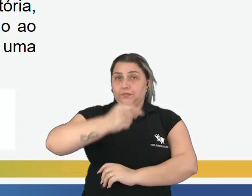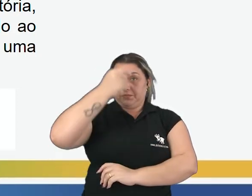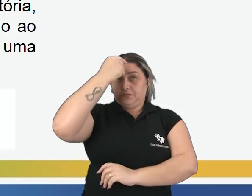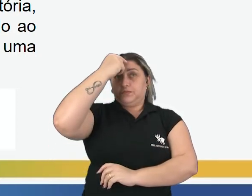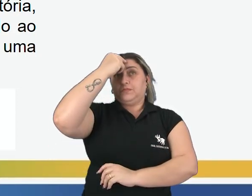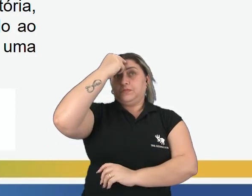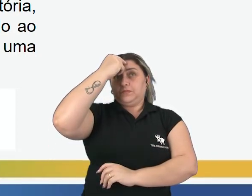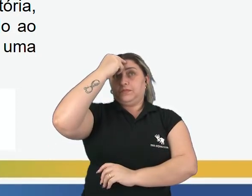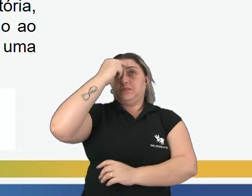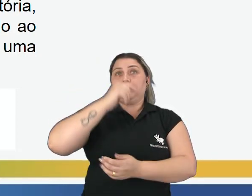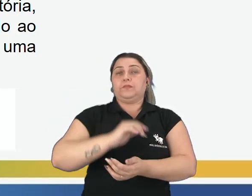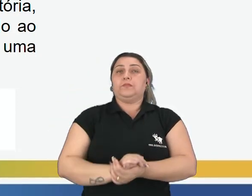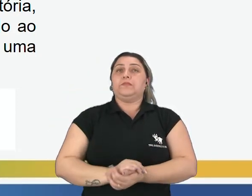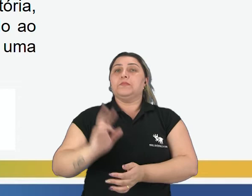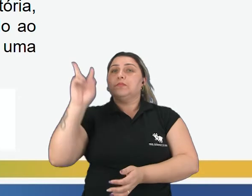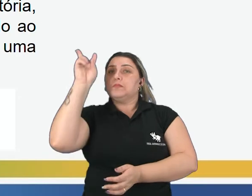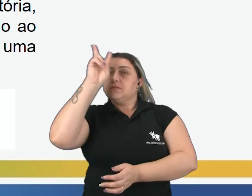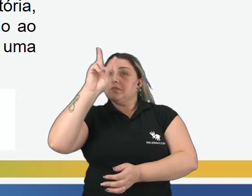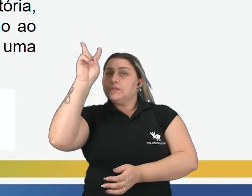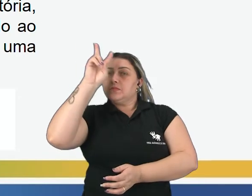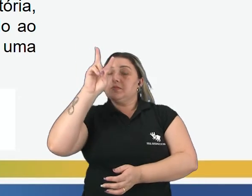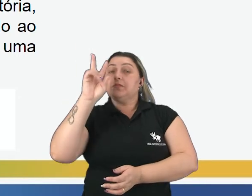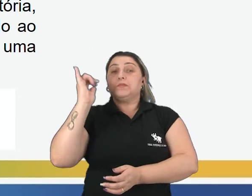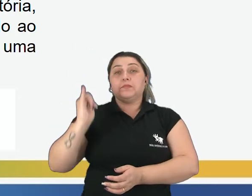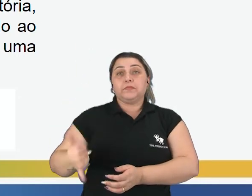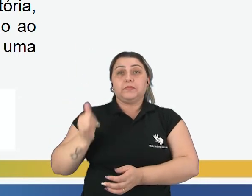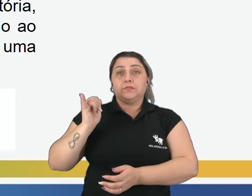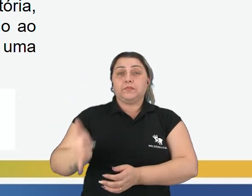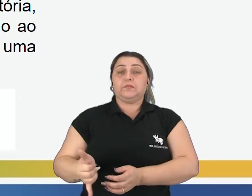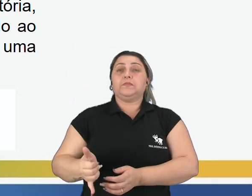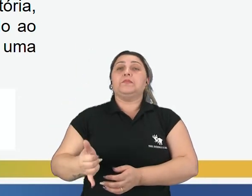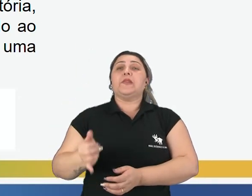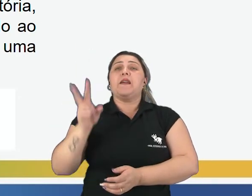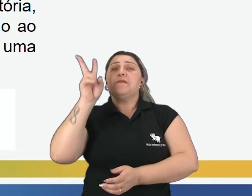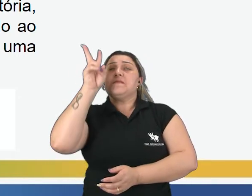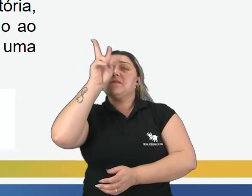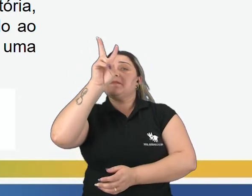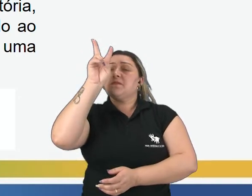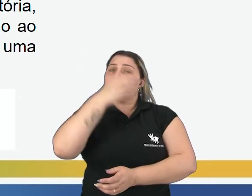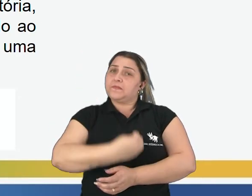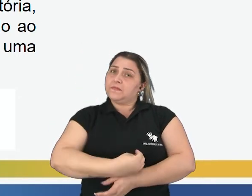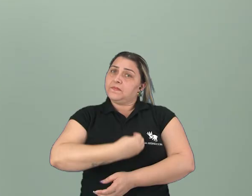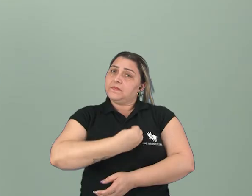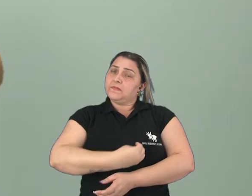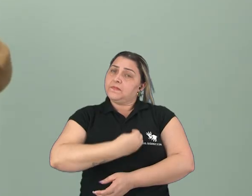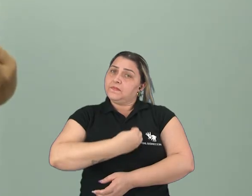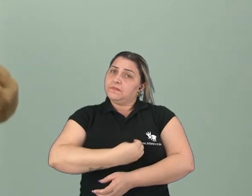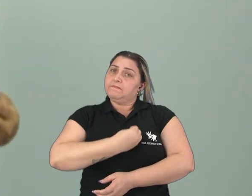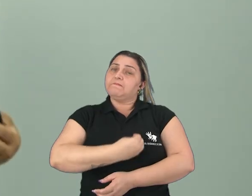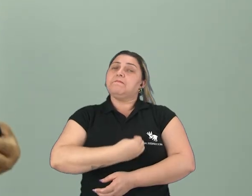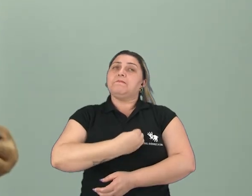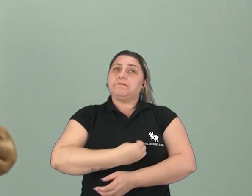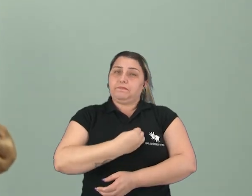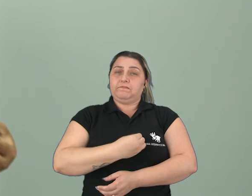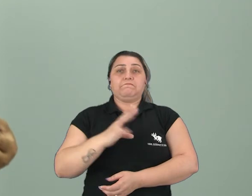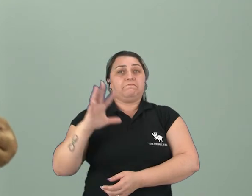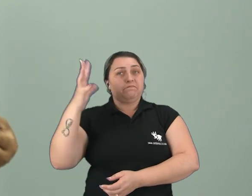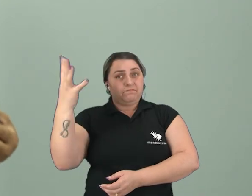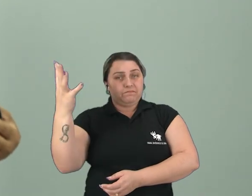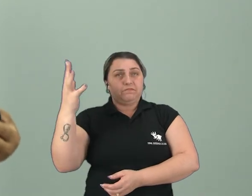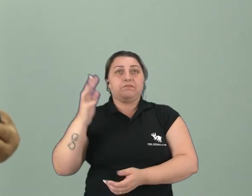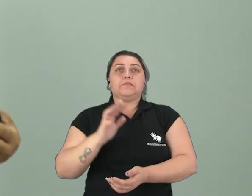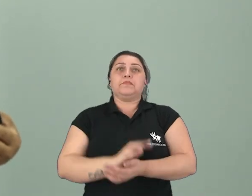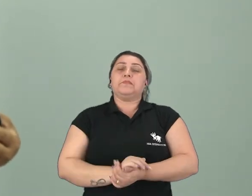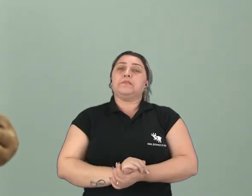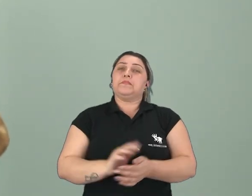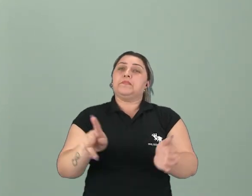são histórias que o narrador ele está revivendo, né, está no presente revivendo algo